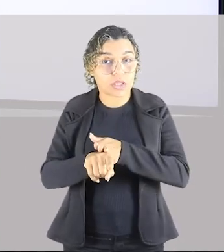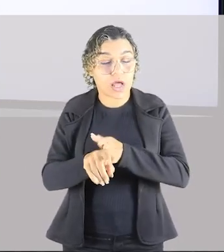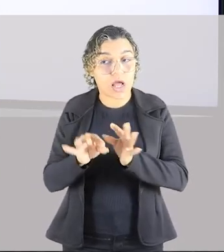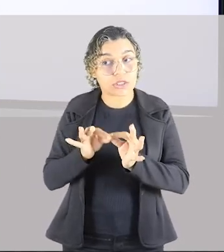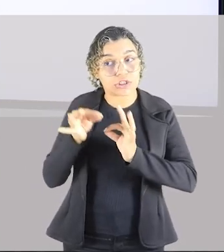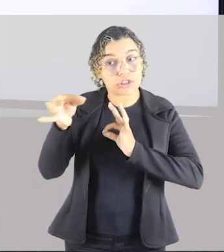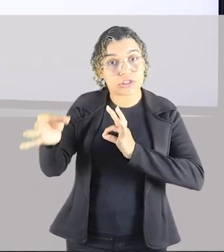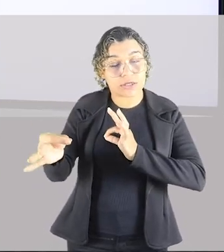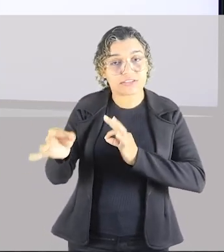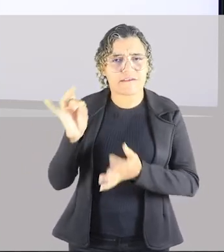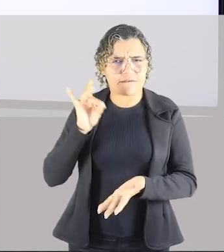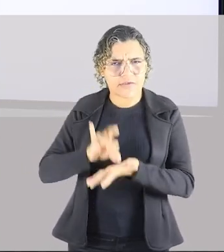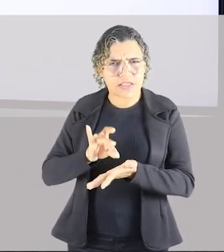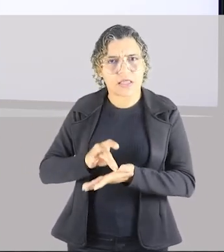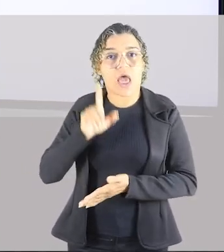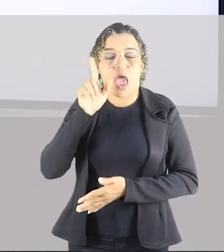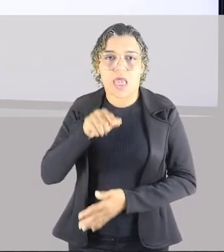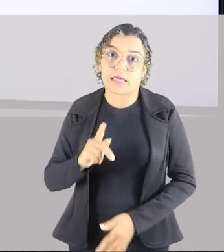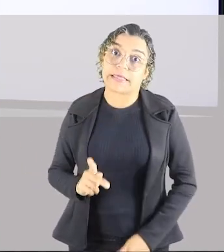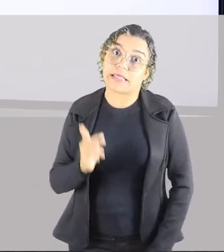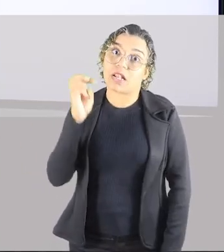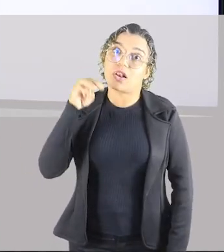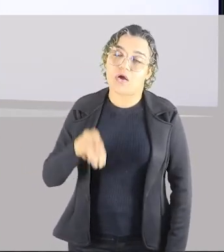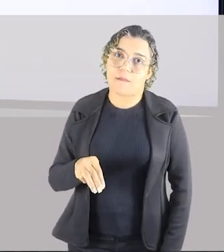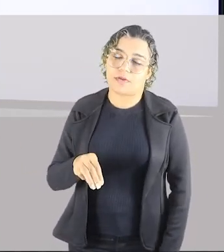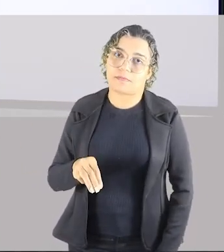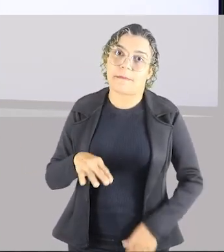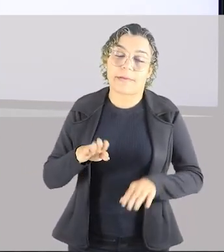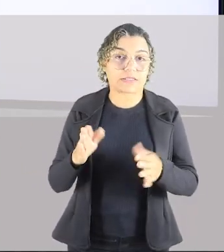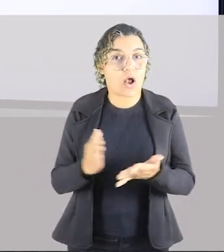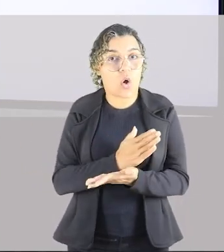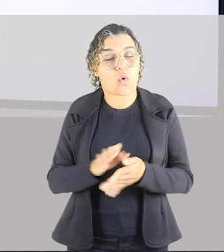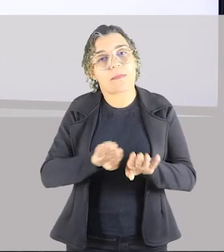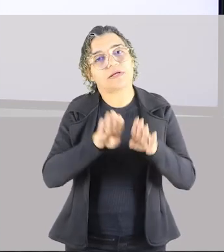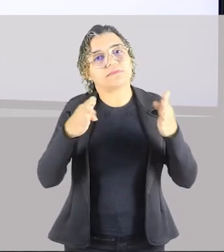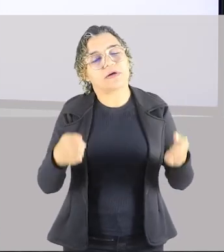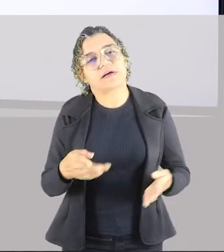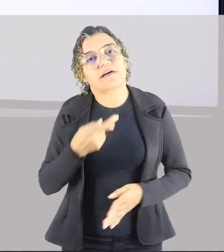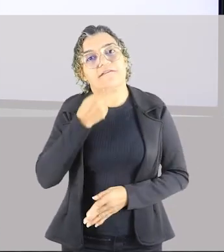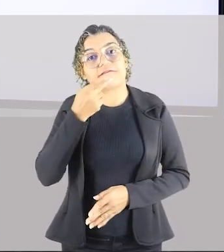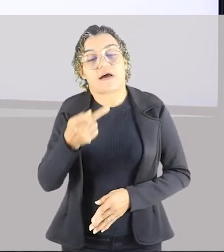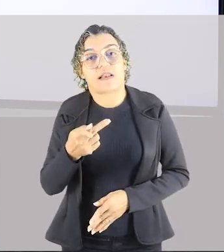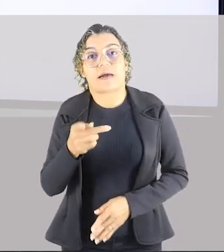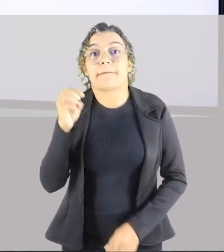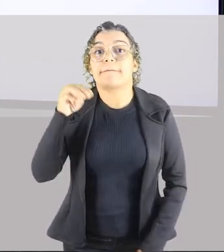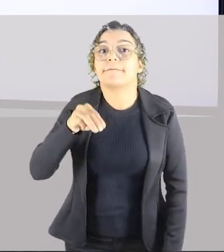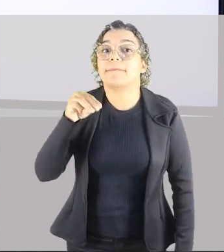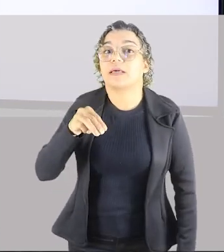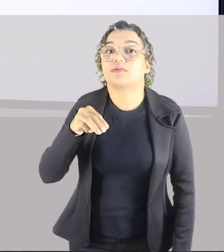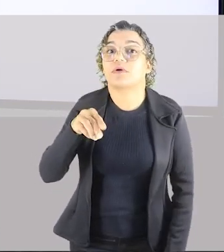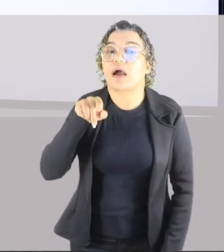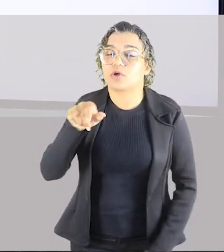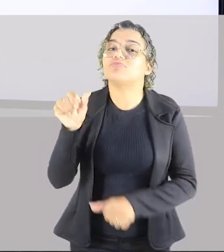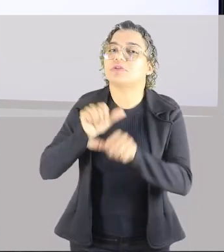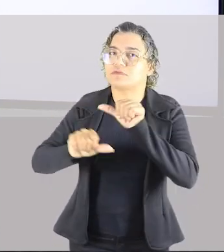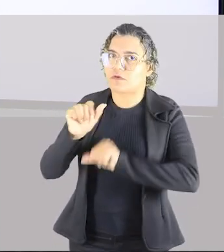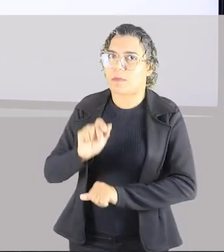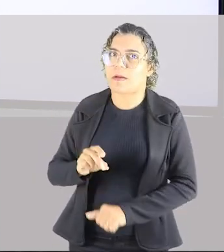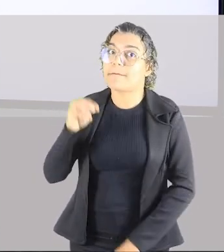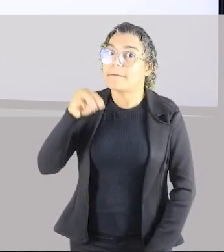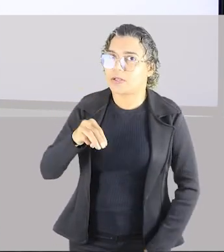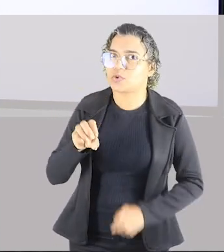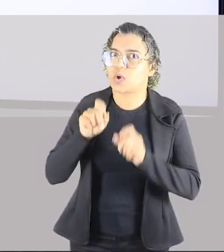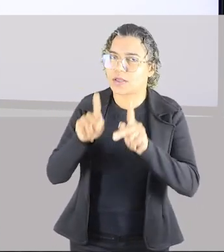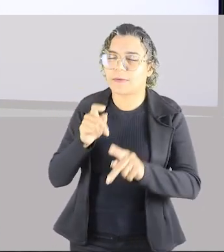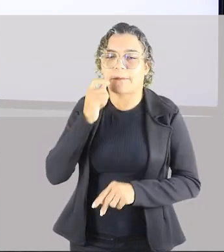vai para quilômetros, mas algumas bancas podem dizer qual é a distância real em metros. Aí tu transforma para metro, belezinha?